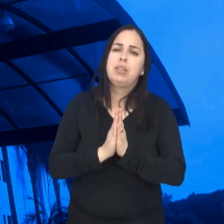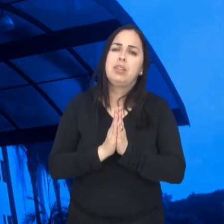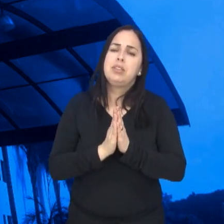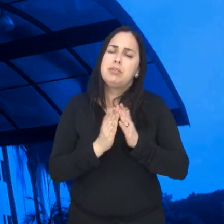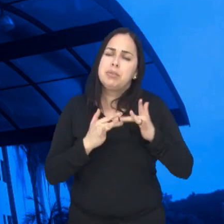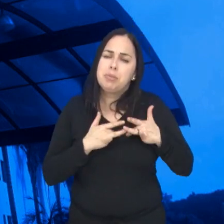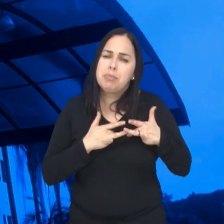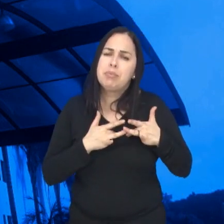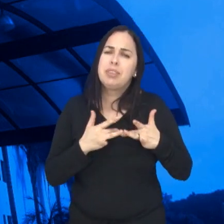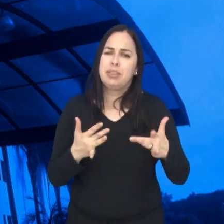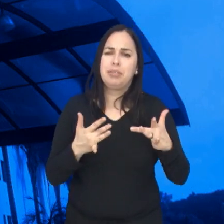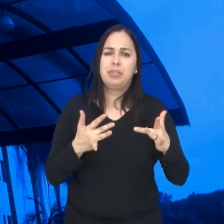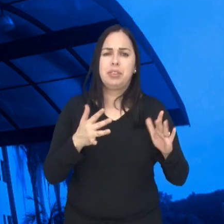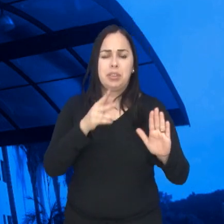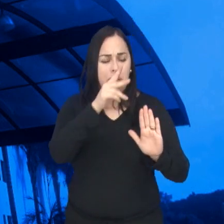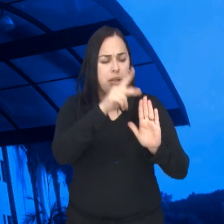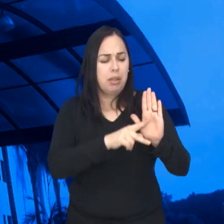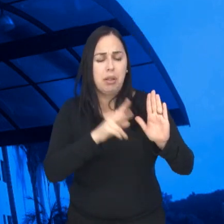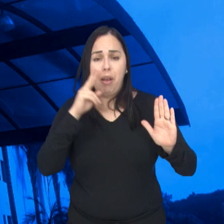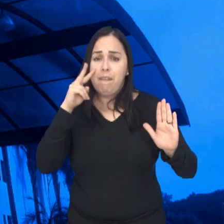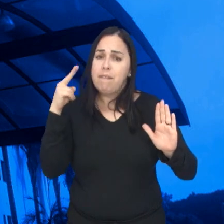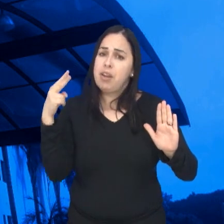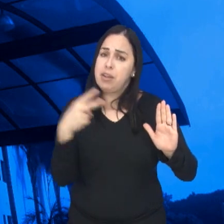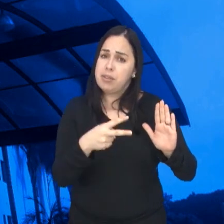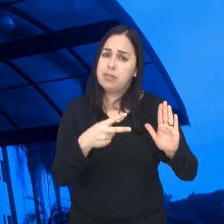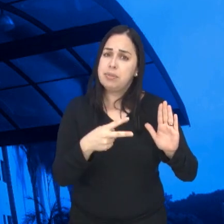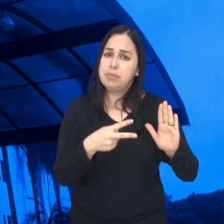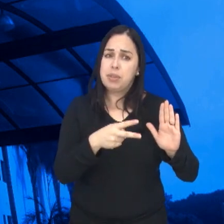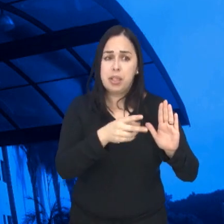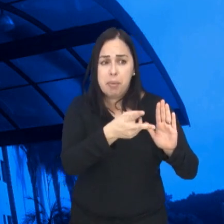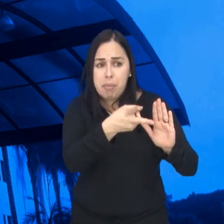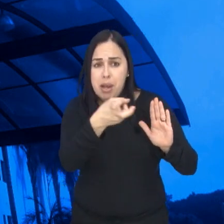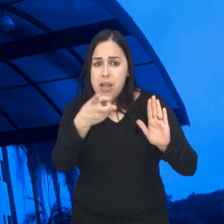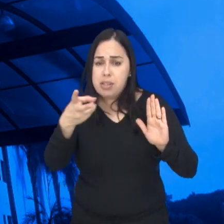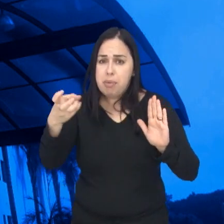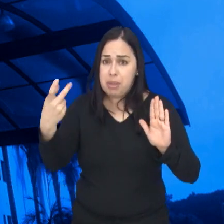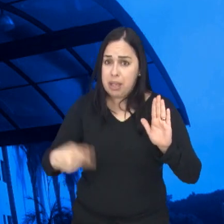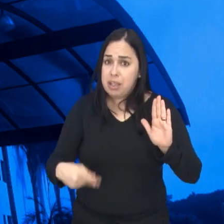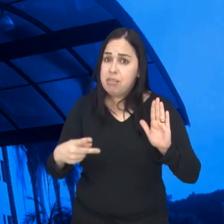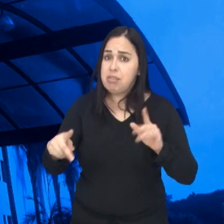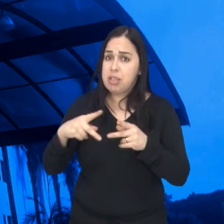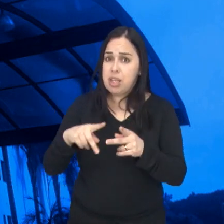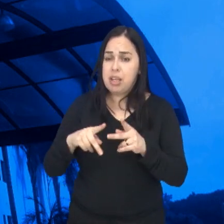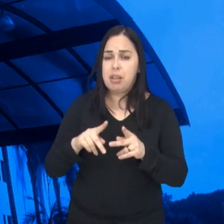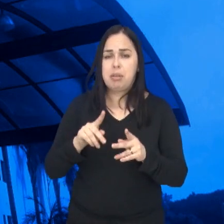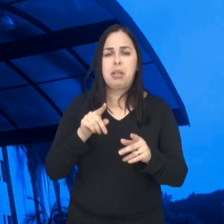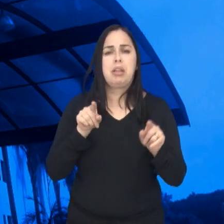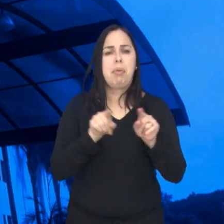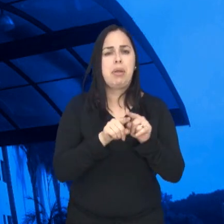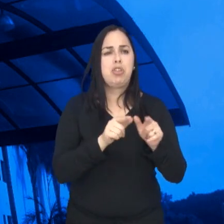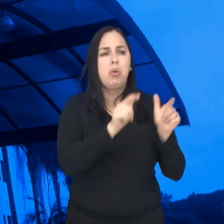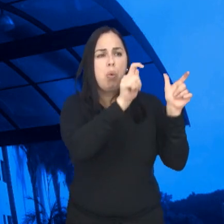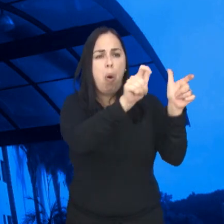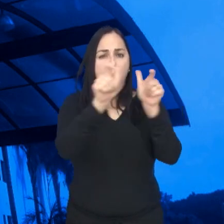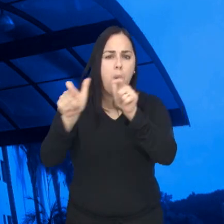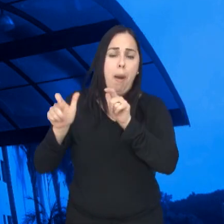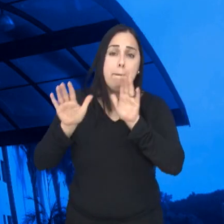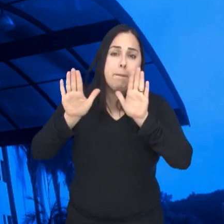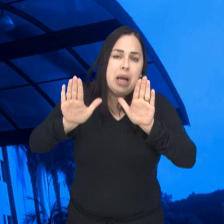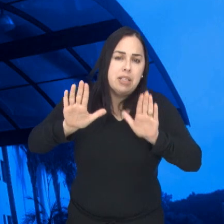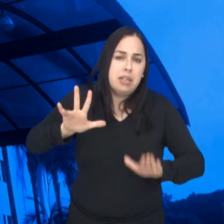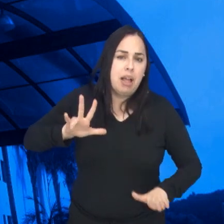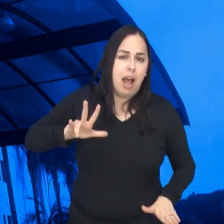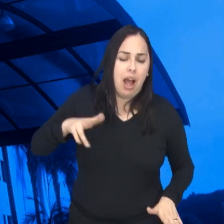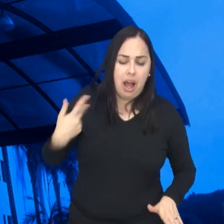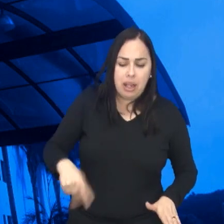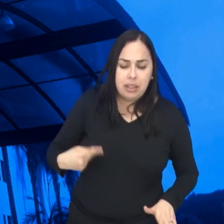carinho para essa necessidade, não só de São José dos Campos, mas de muitos lugares, mas em particular da